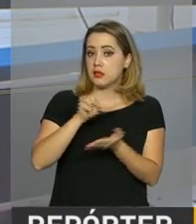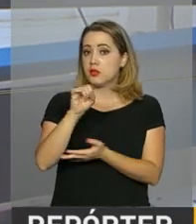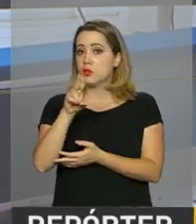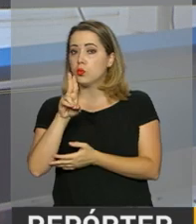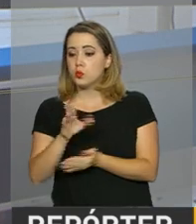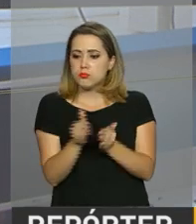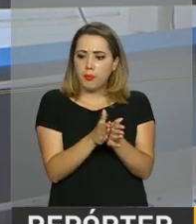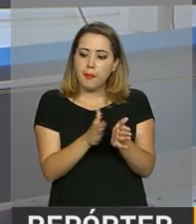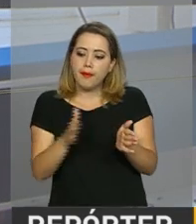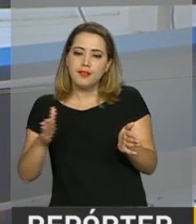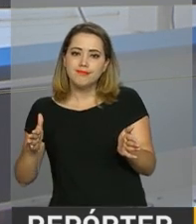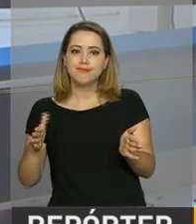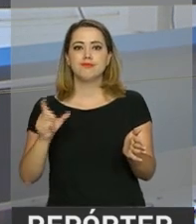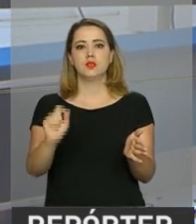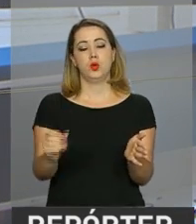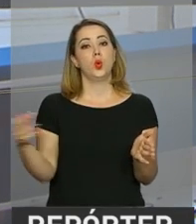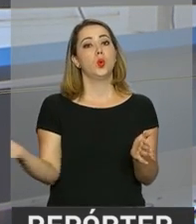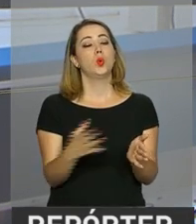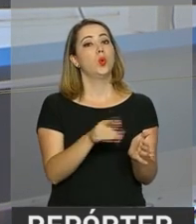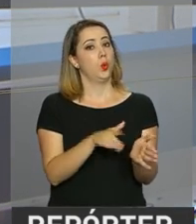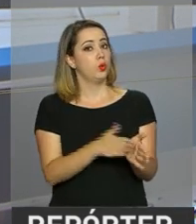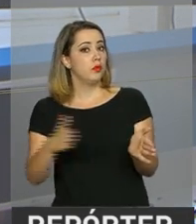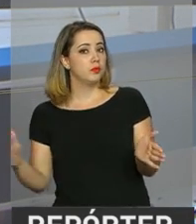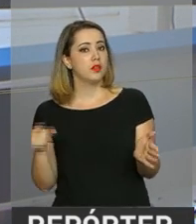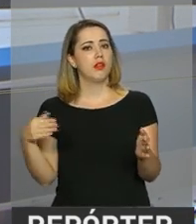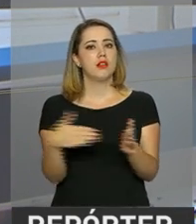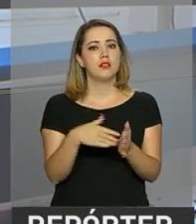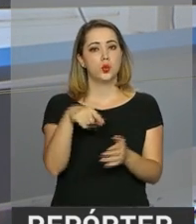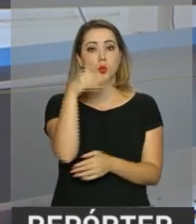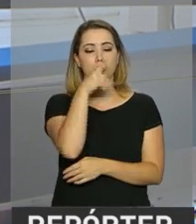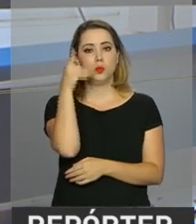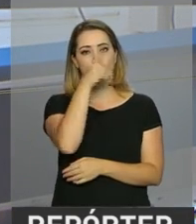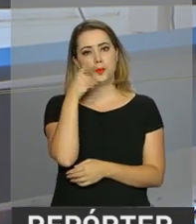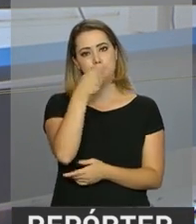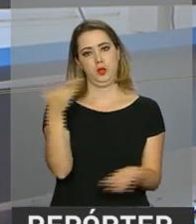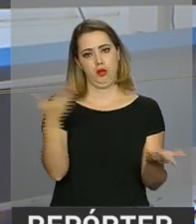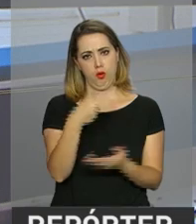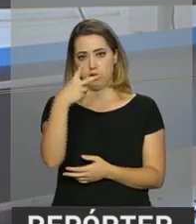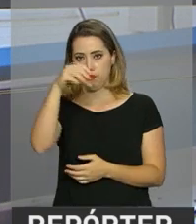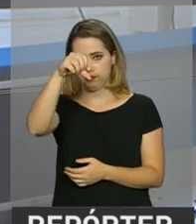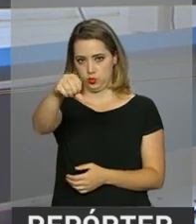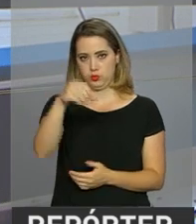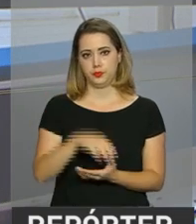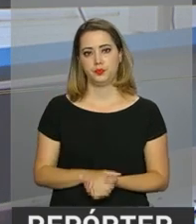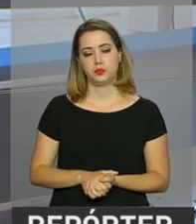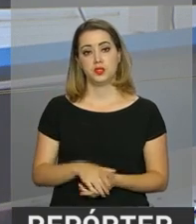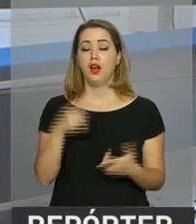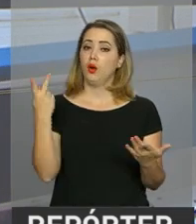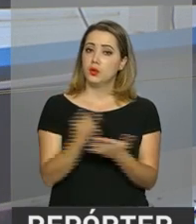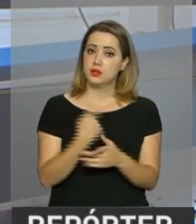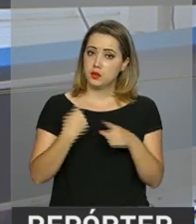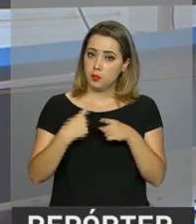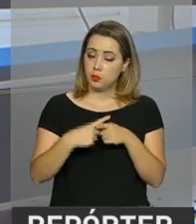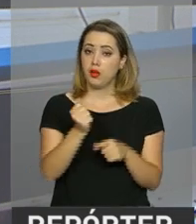inscrições para o sistema de seleção unificada a Sisu o novo prazo vai até o fim deste domingo dia 29 ele foi